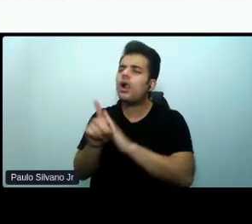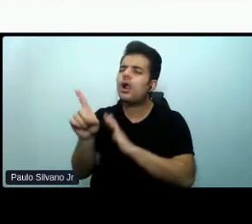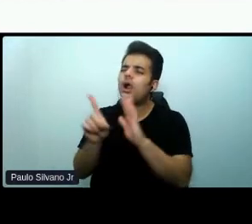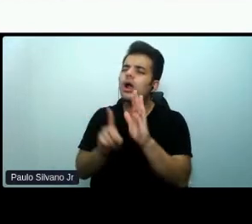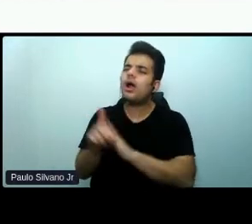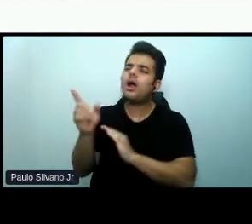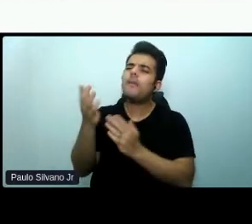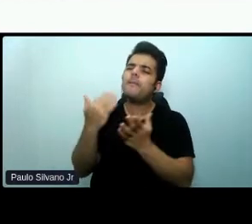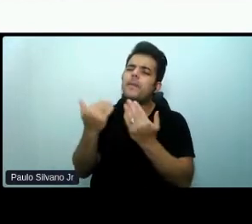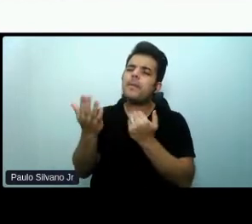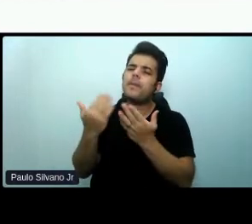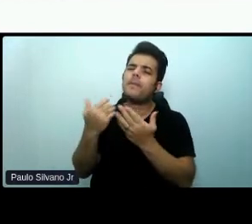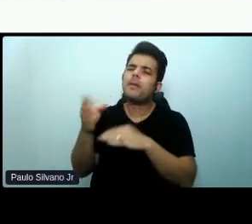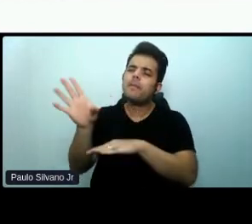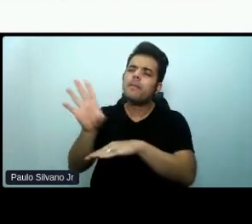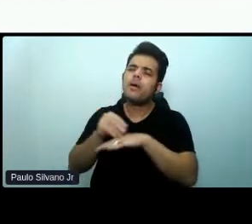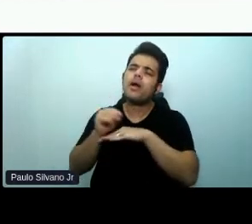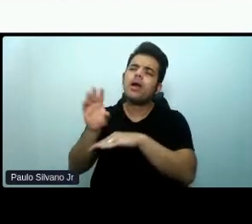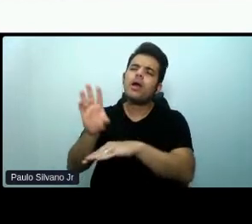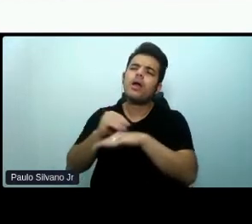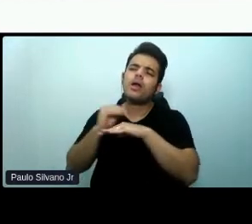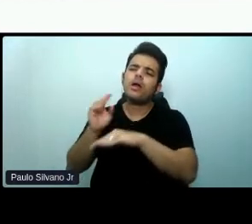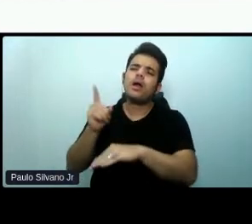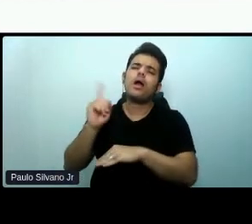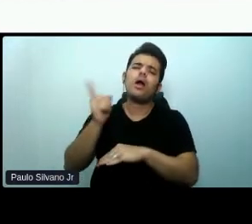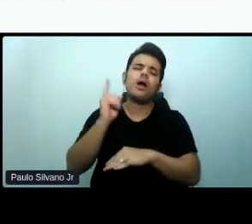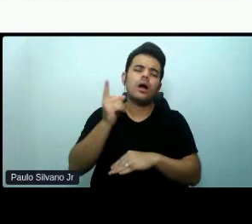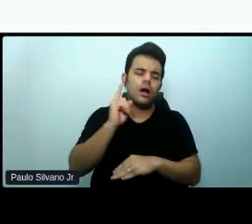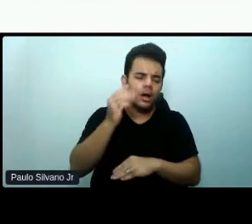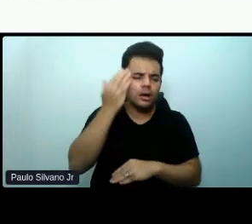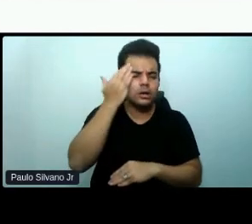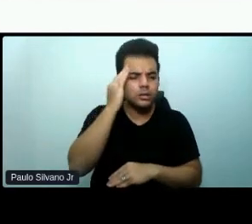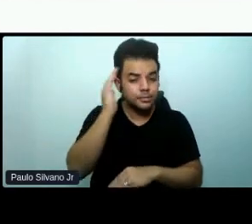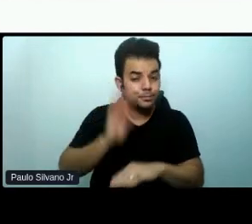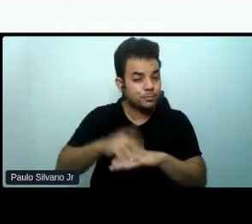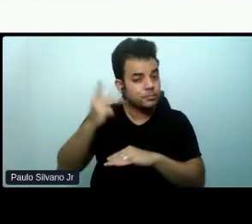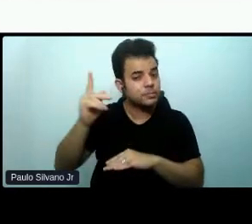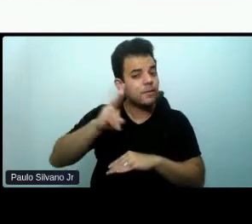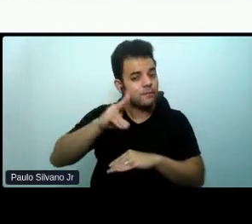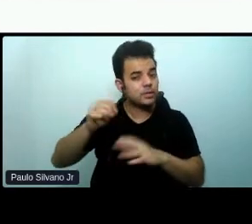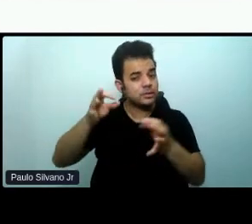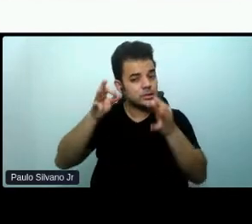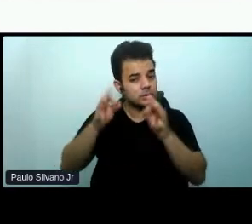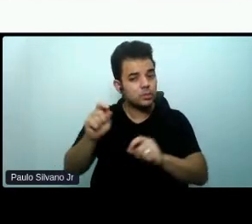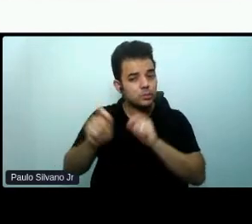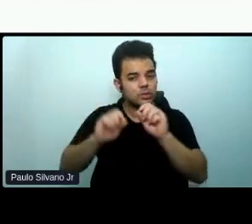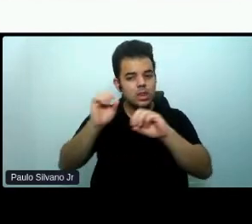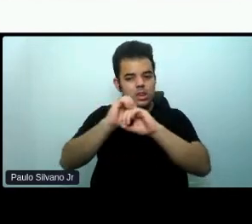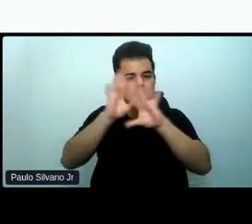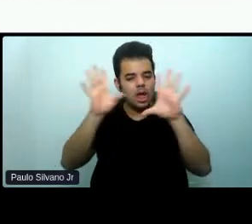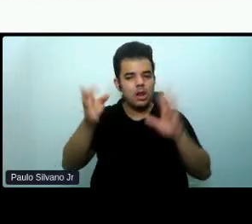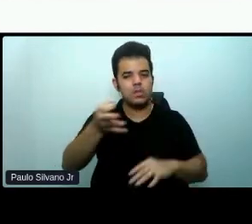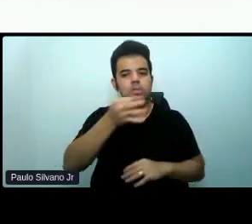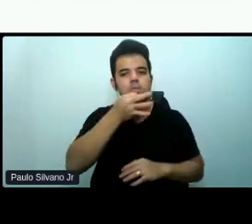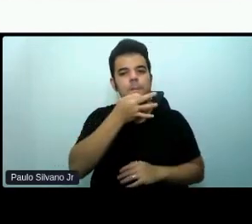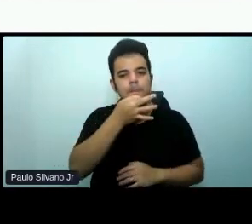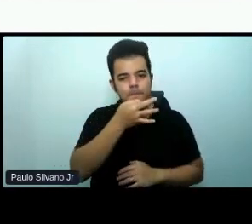ideias, porque são eles que vão saber me dar uma